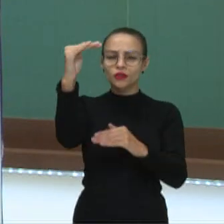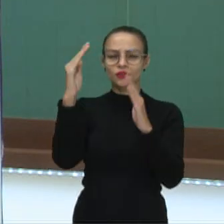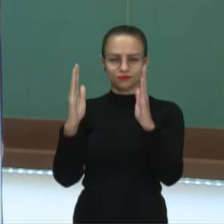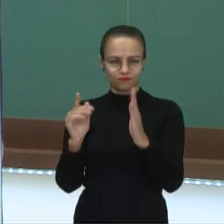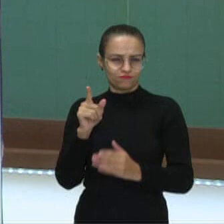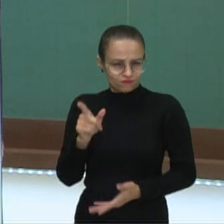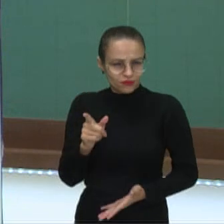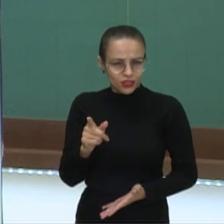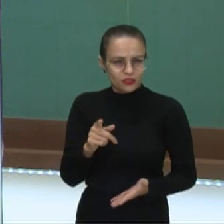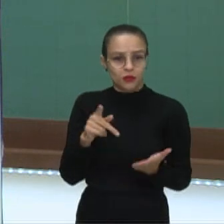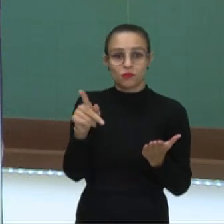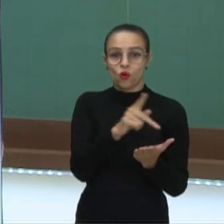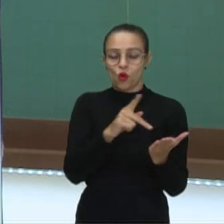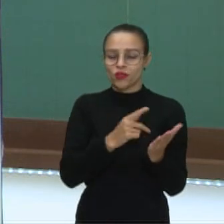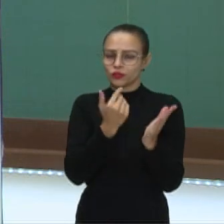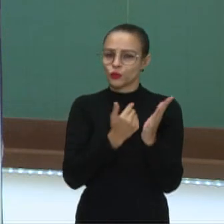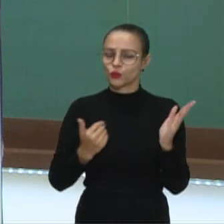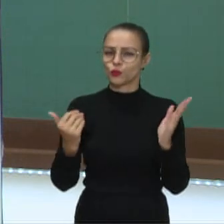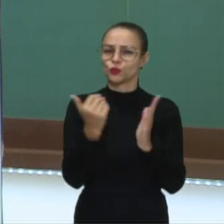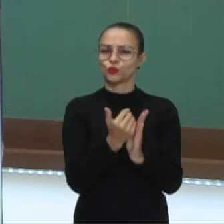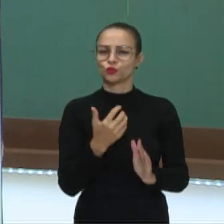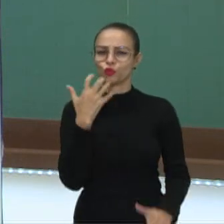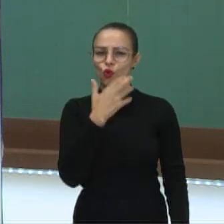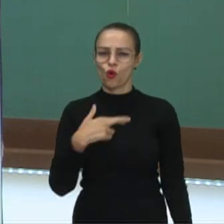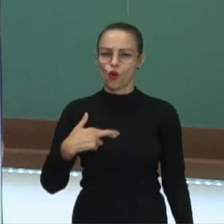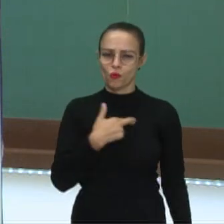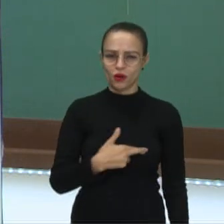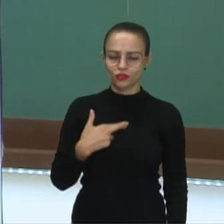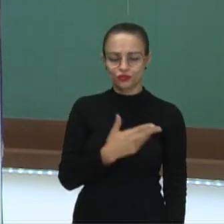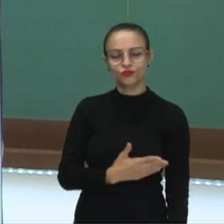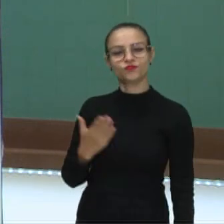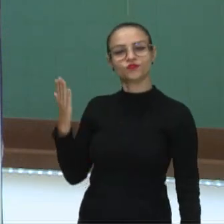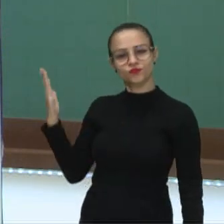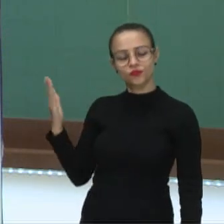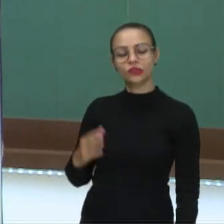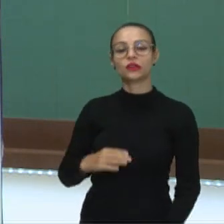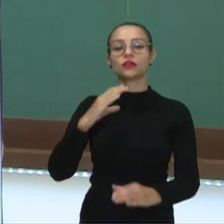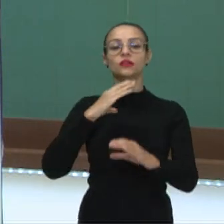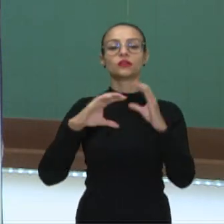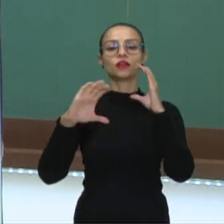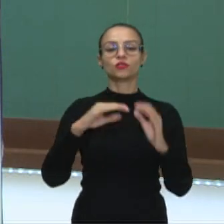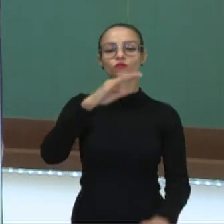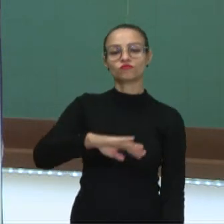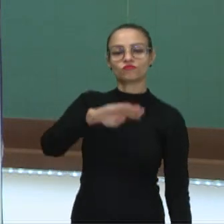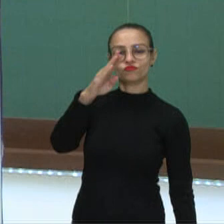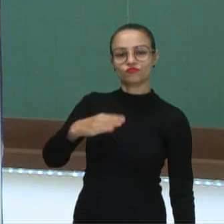do poeta ultrarromântico Fagundes Varela chama-se Cântico do Calvário.